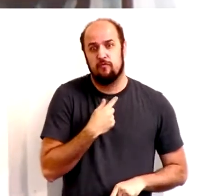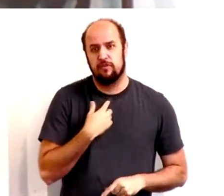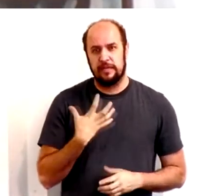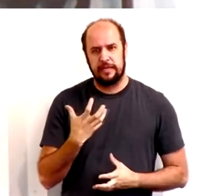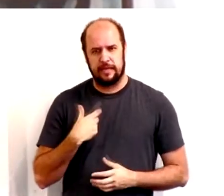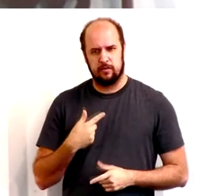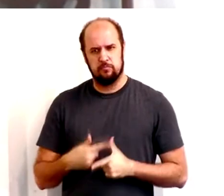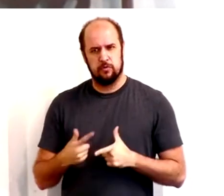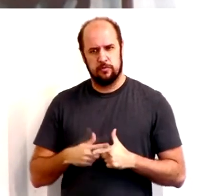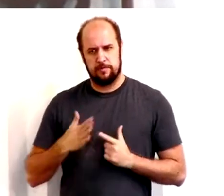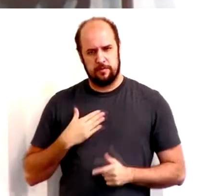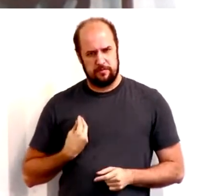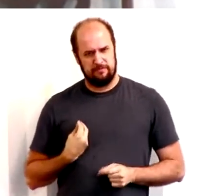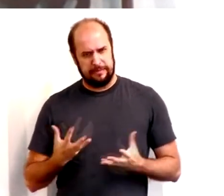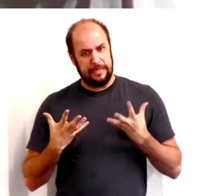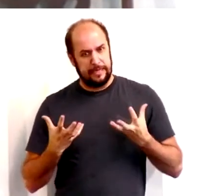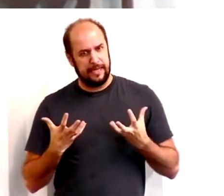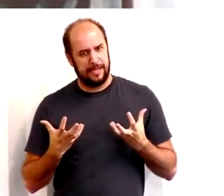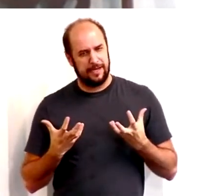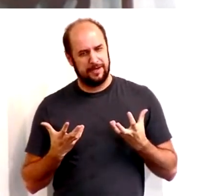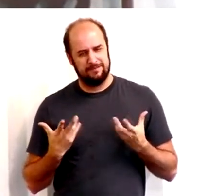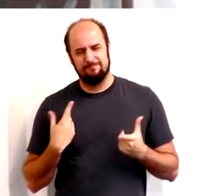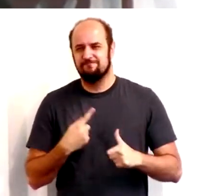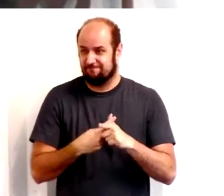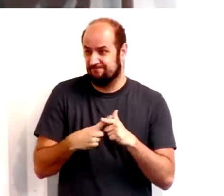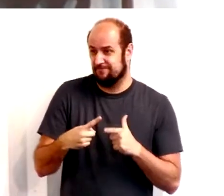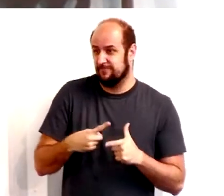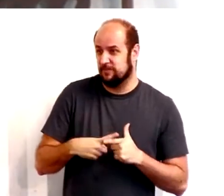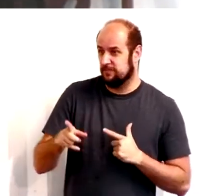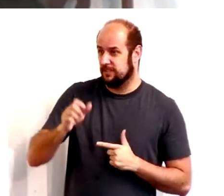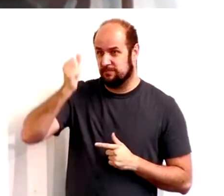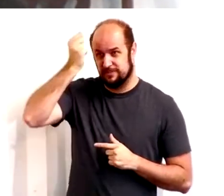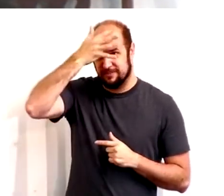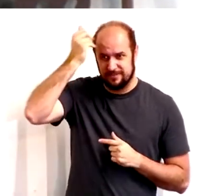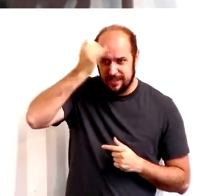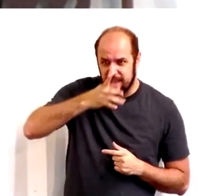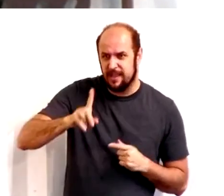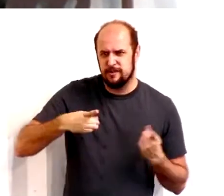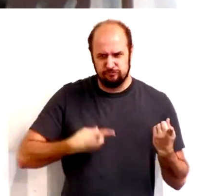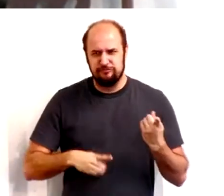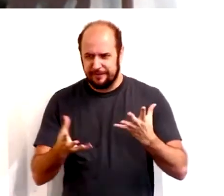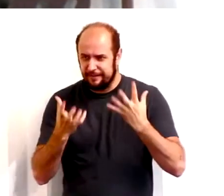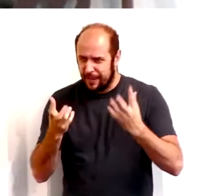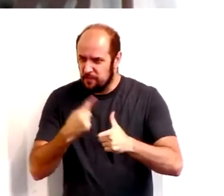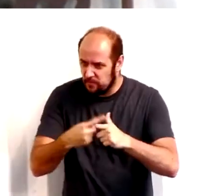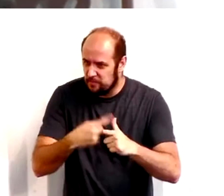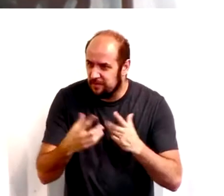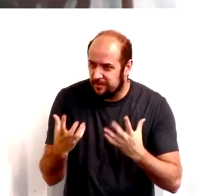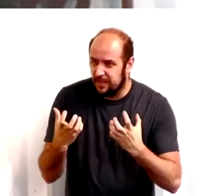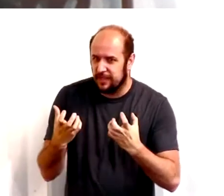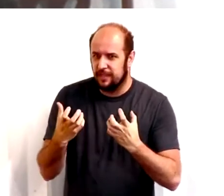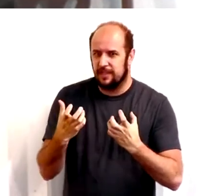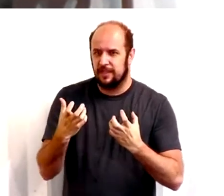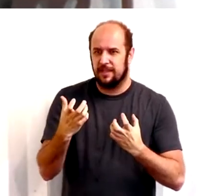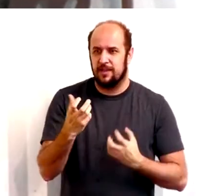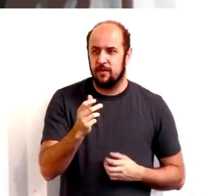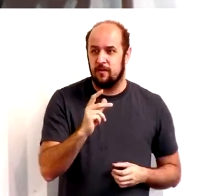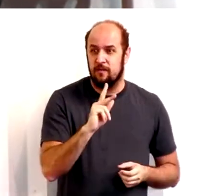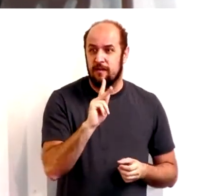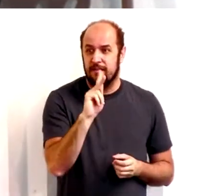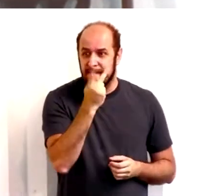ter no meu ministério? Eu creio que é um problema que o Sérgio quer ter e que o Ju também quer ter, que o Henrique quer